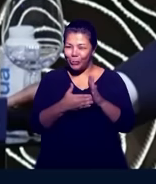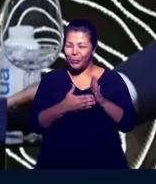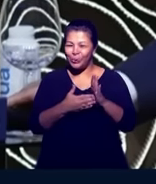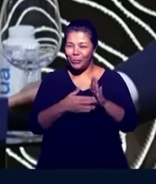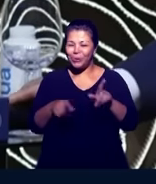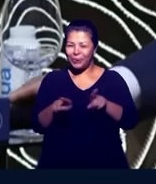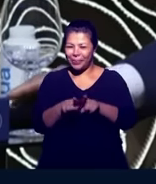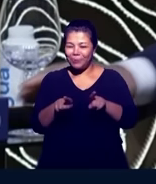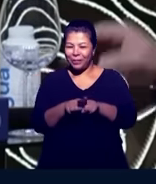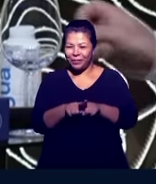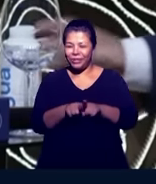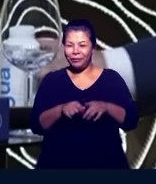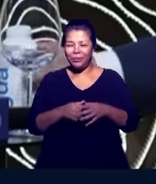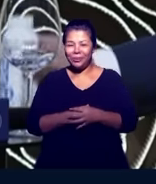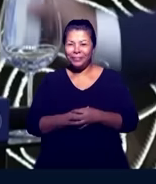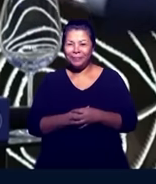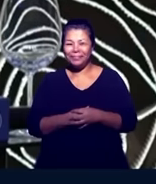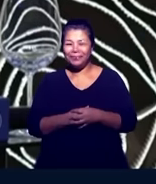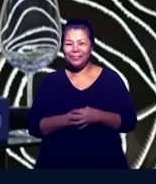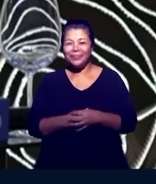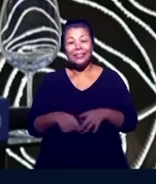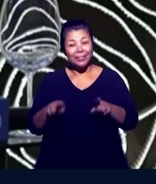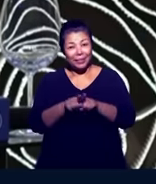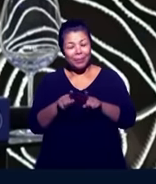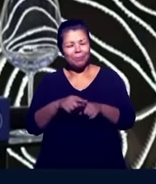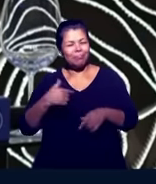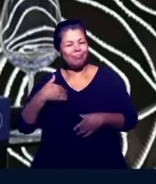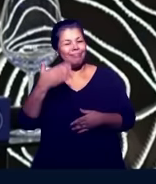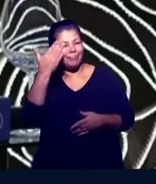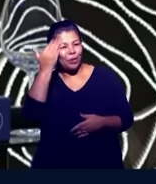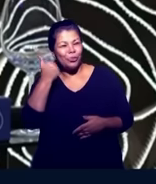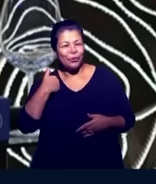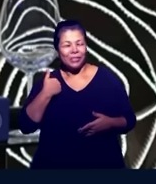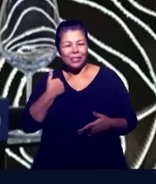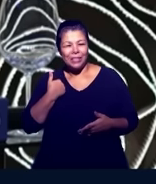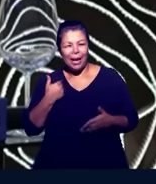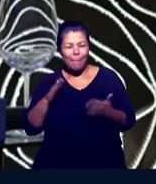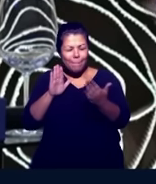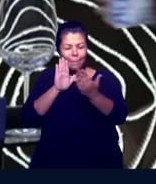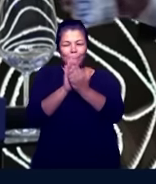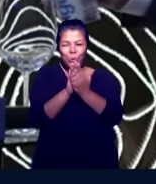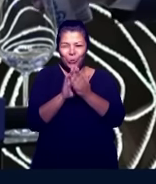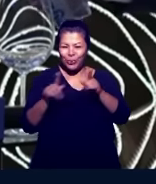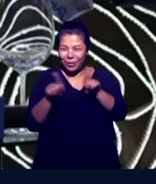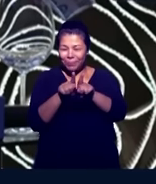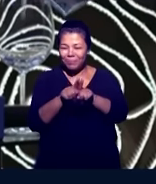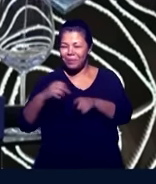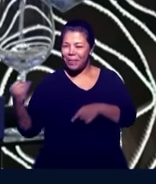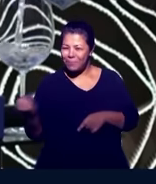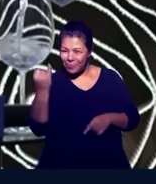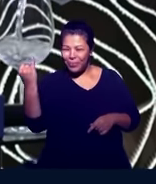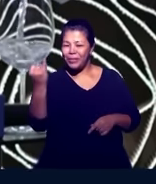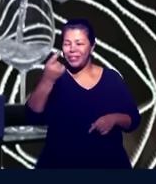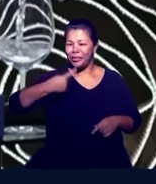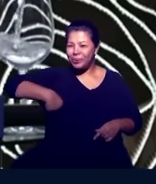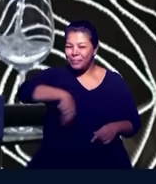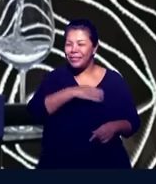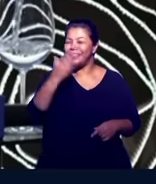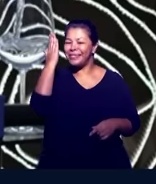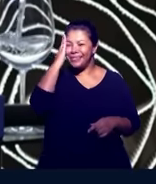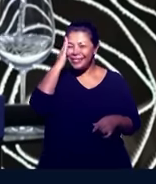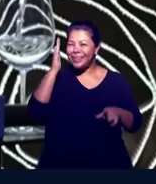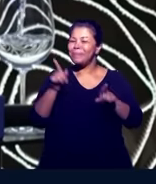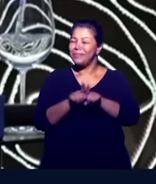sempre entendo que esse Tato Face a Face é importante para as pessoas se sentirem né se